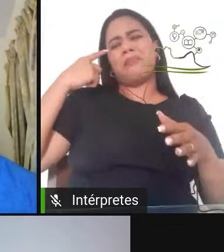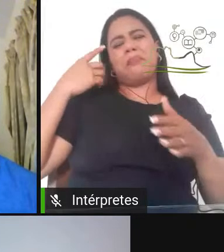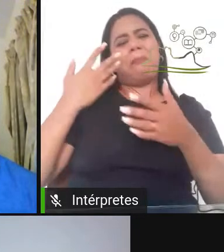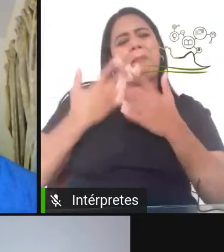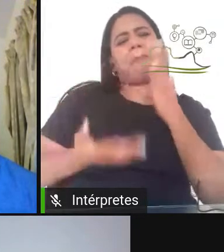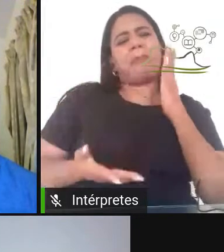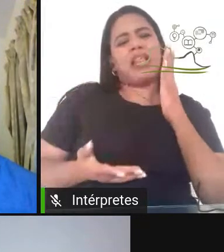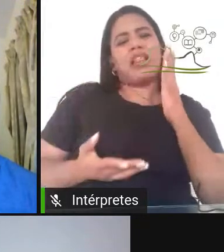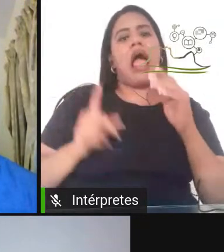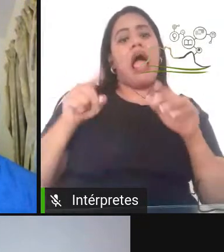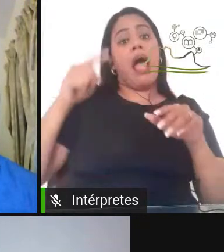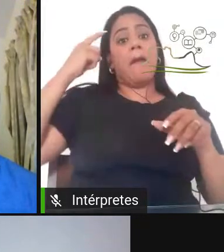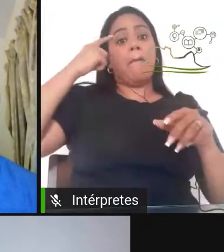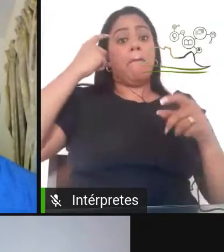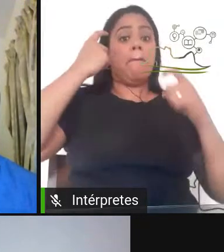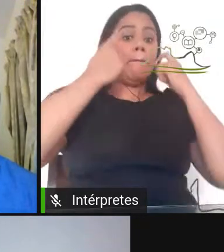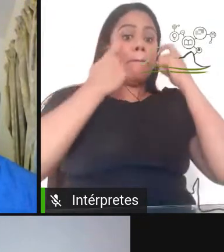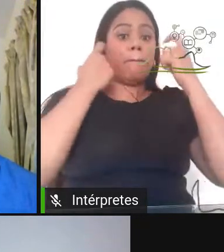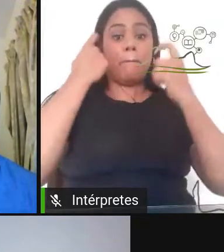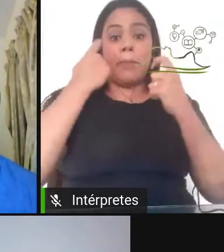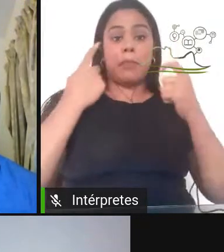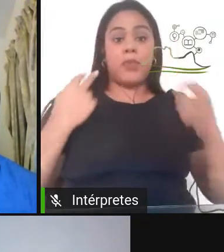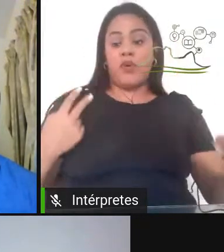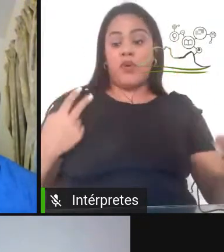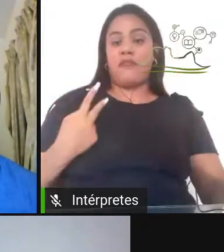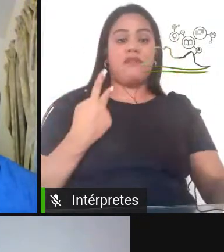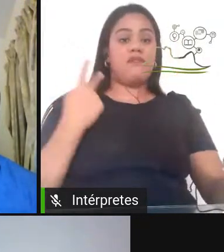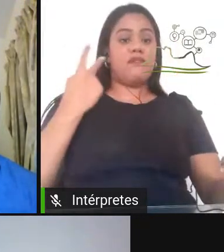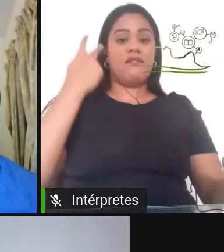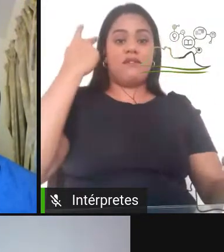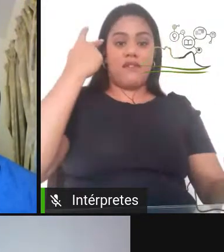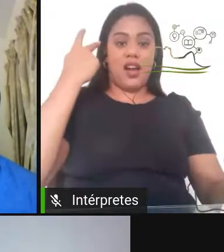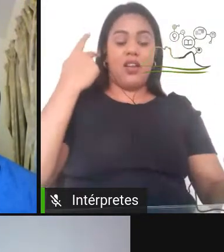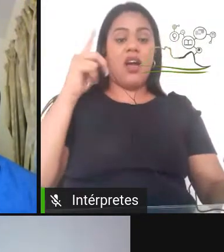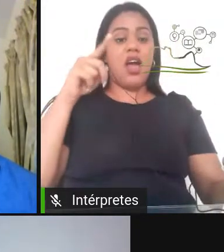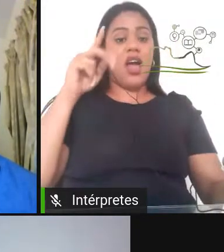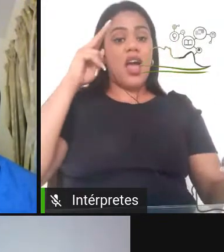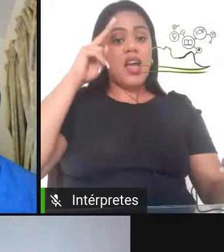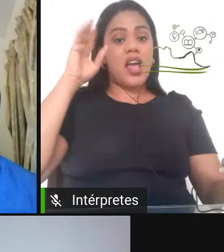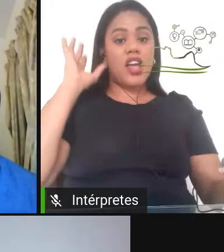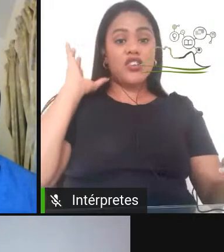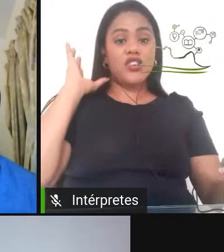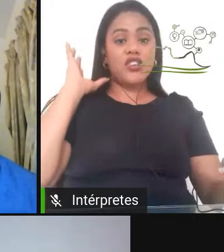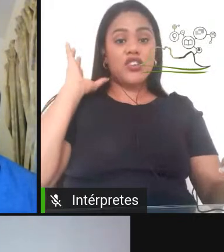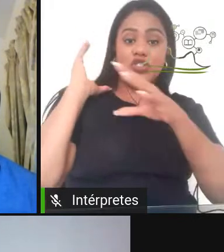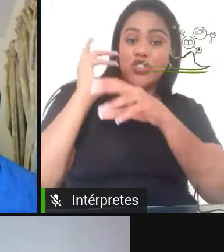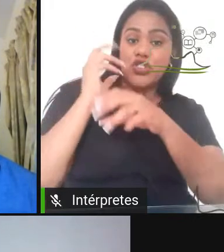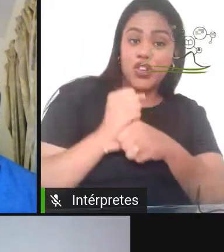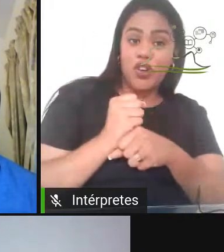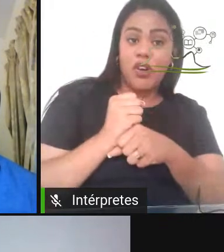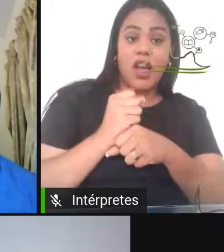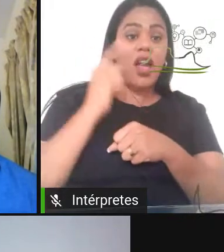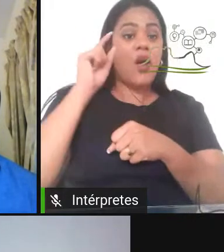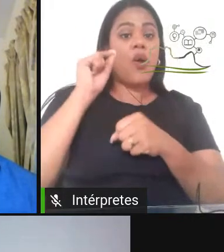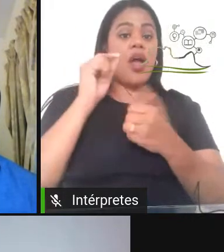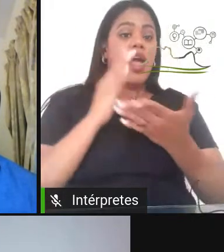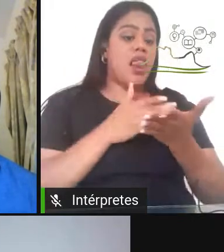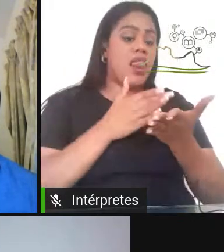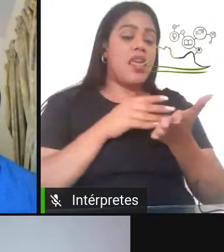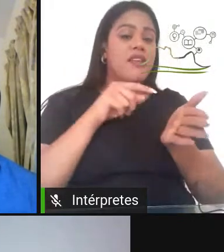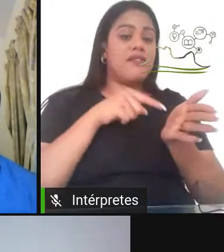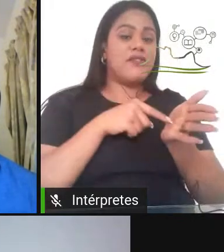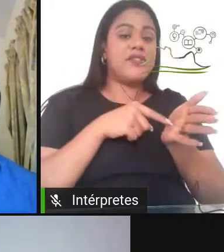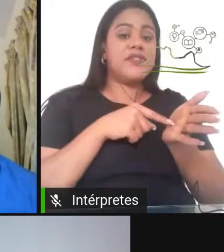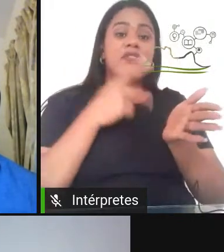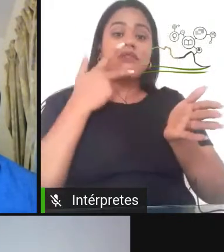ideia desta história, desse livro, é refletirmos um pouco sobre isso, que quais é que são as escolhas que fazemos, qual é a vida